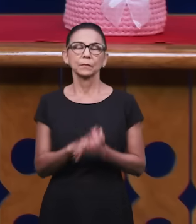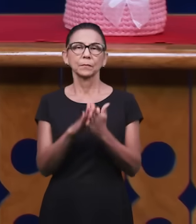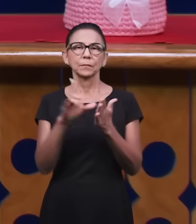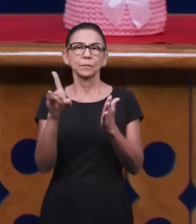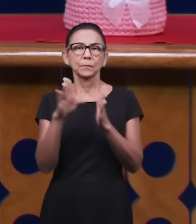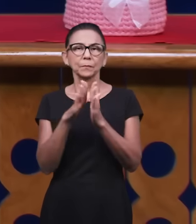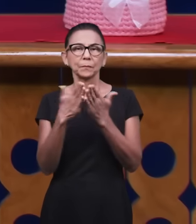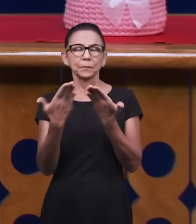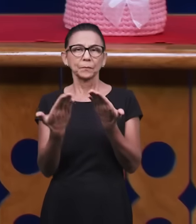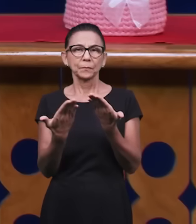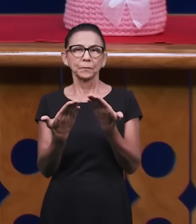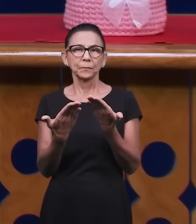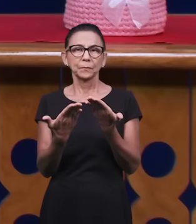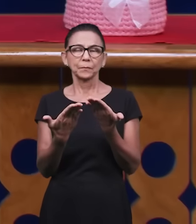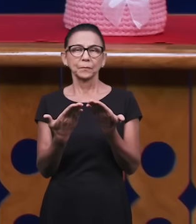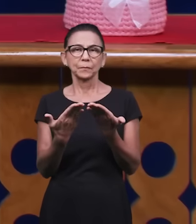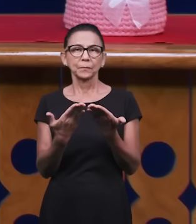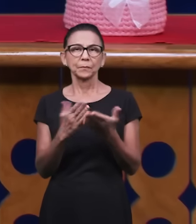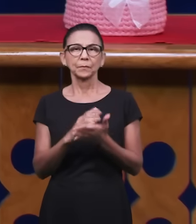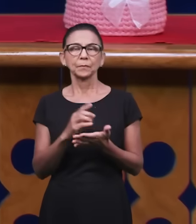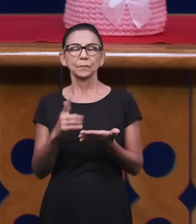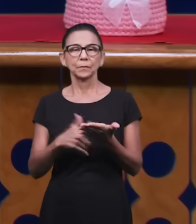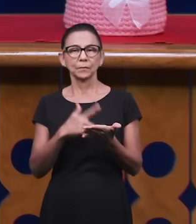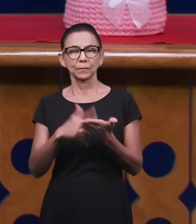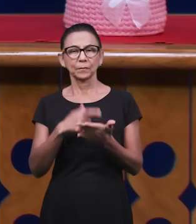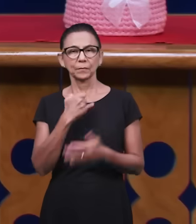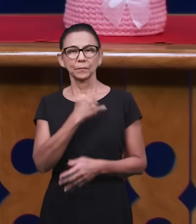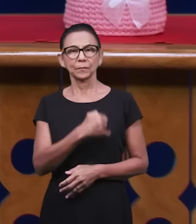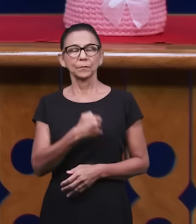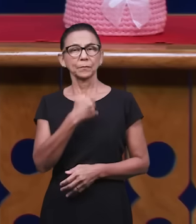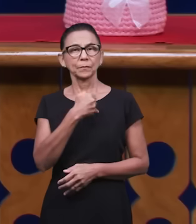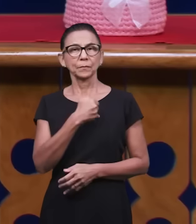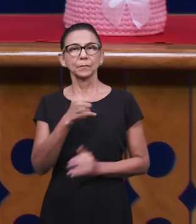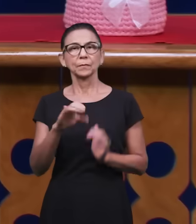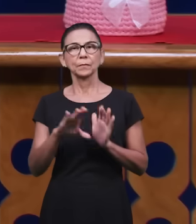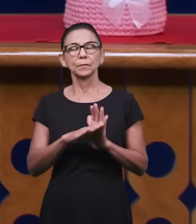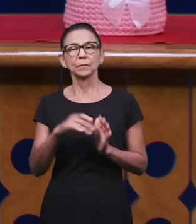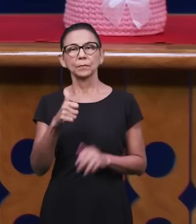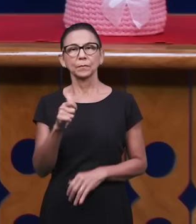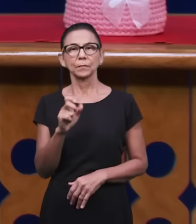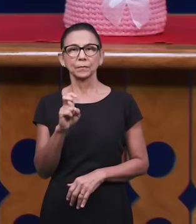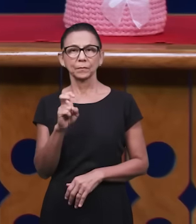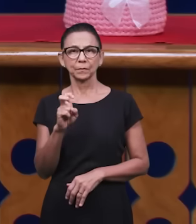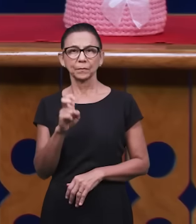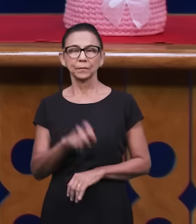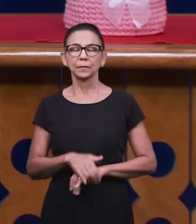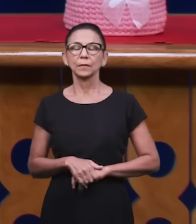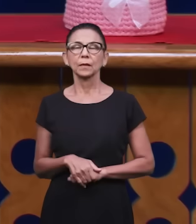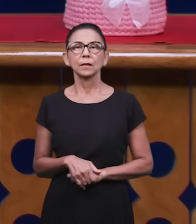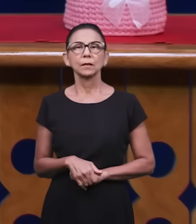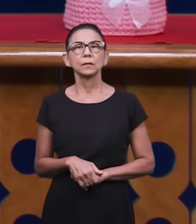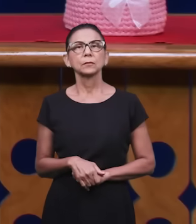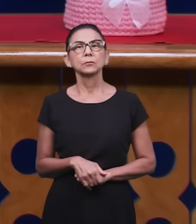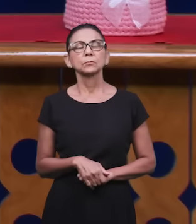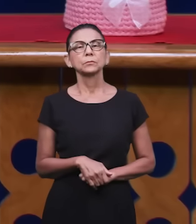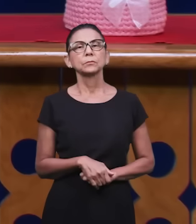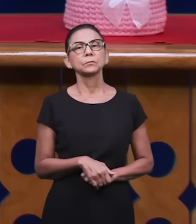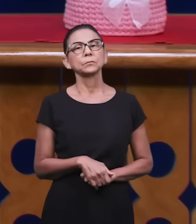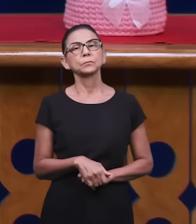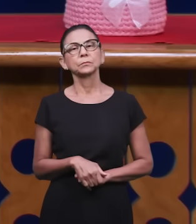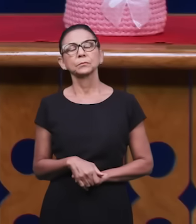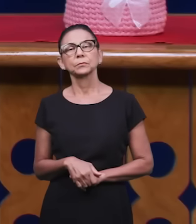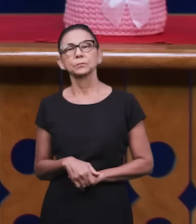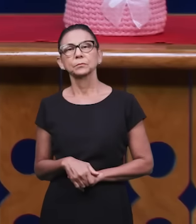João, no capítulo 15. Nós vamos ler apenas o versículo 16.